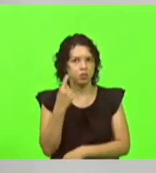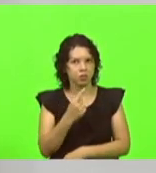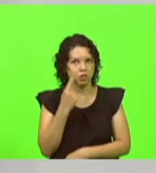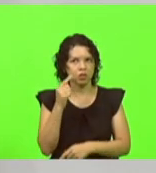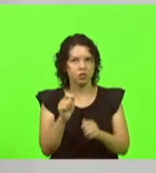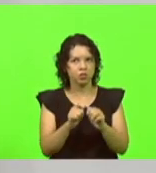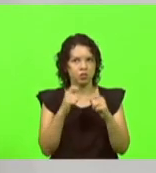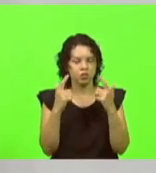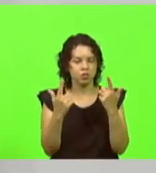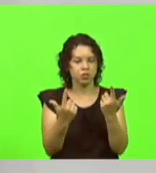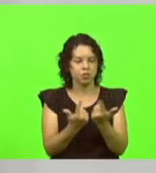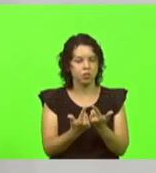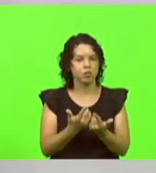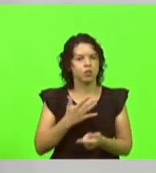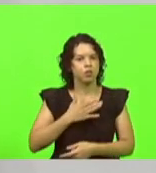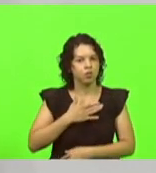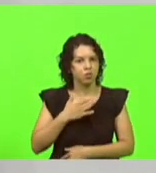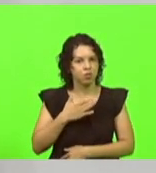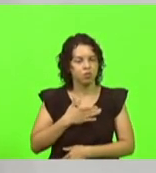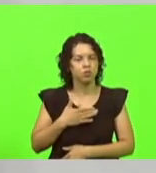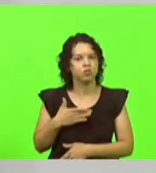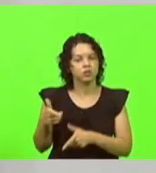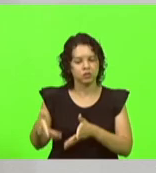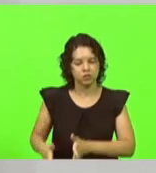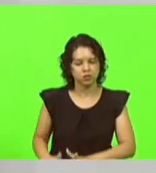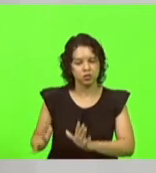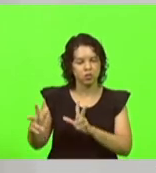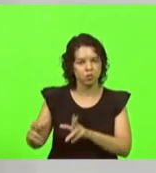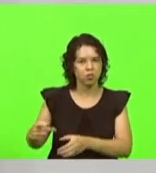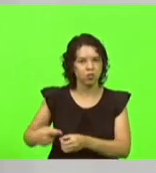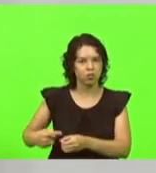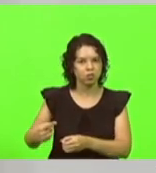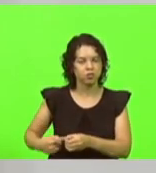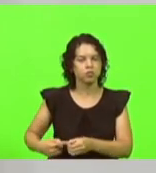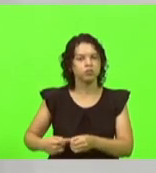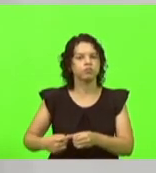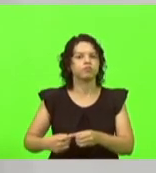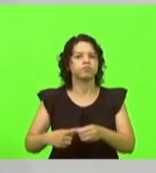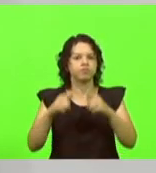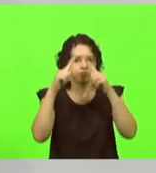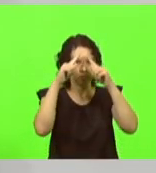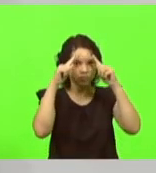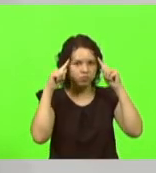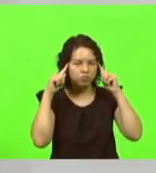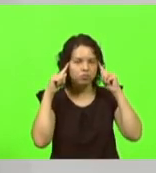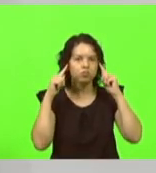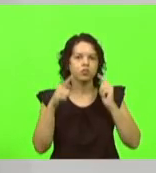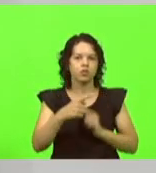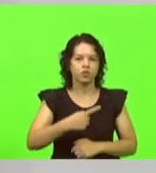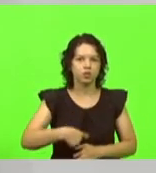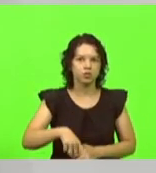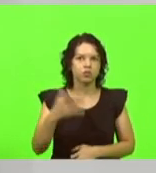meu conterrâneo, deputado Nildi Sareta. Também tivemos a oportunidade de sermos prefeitos